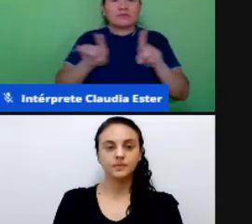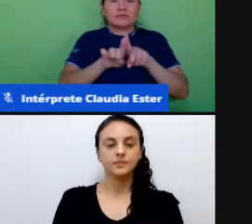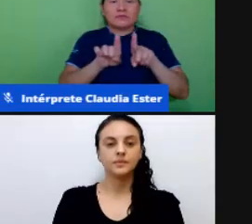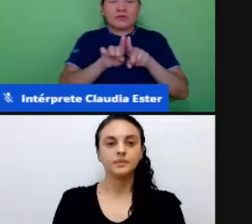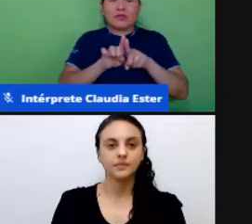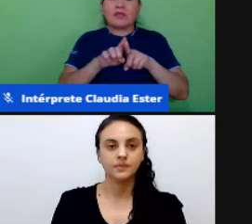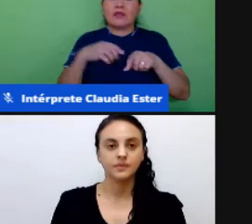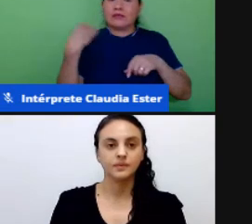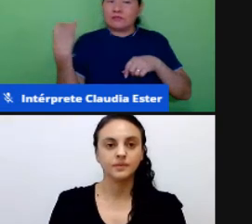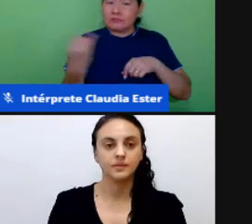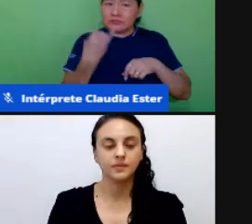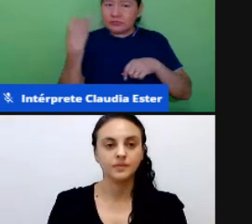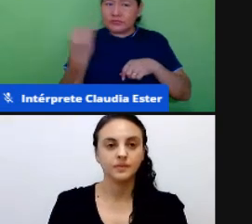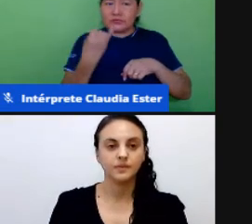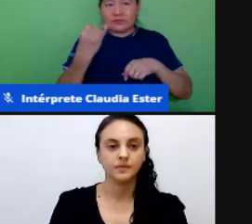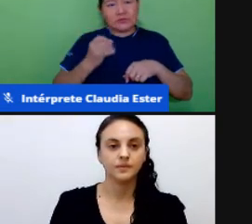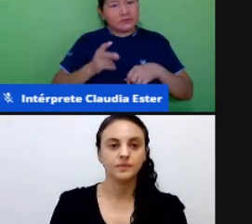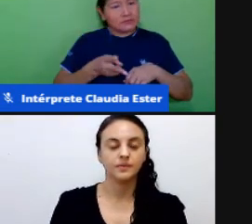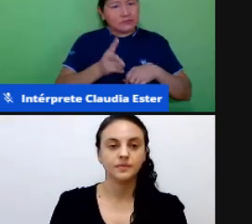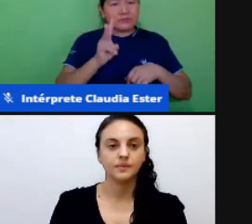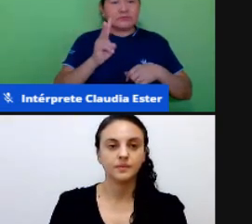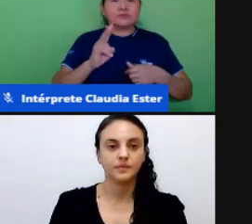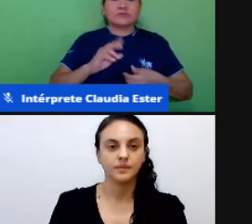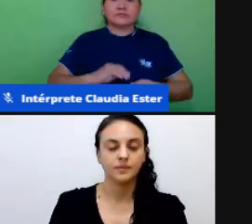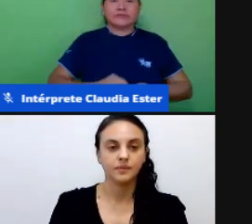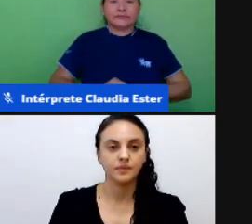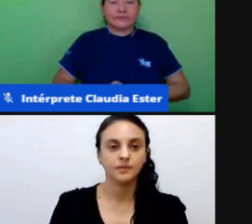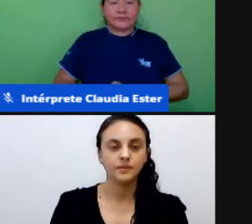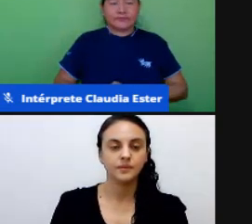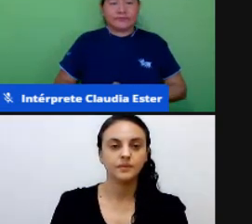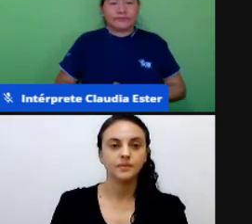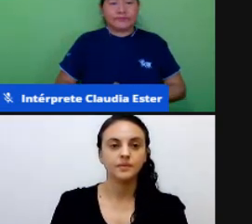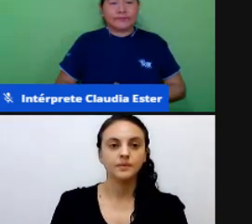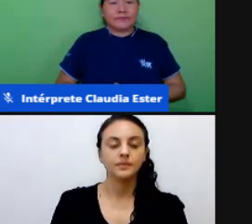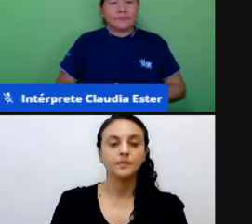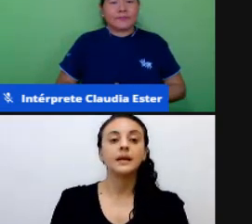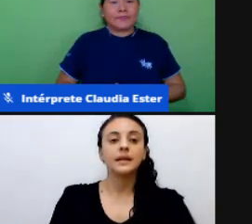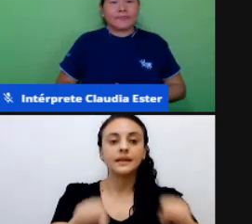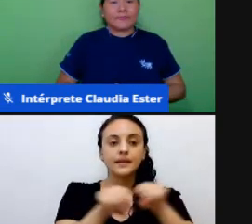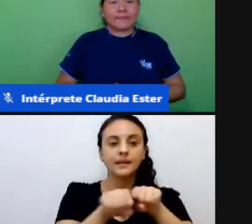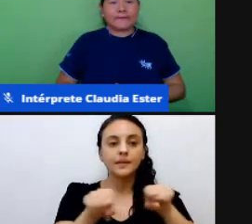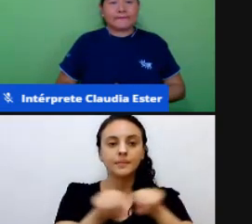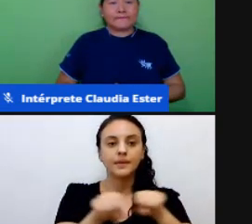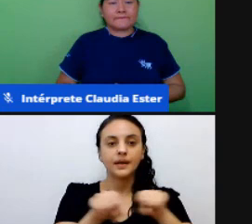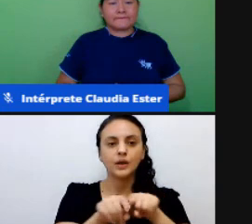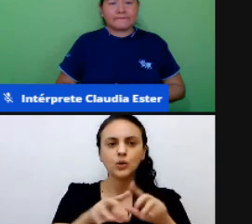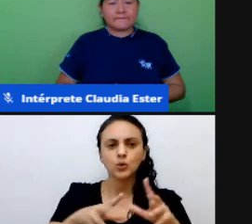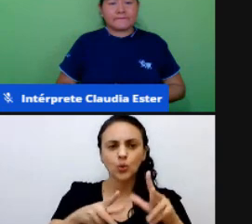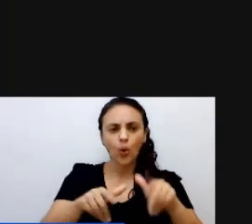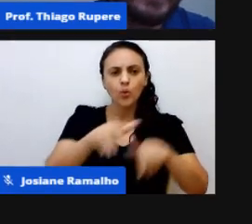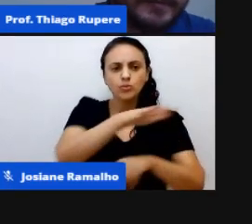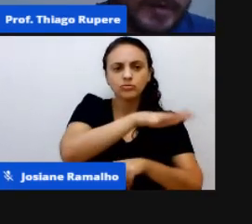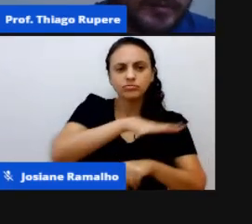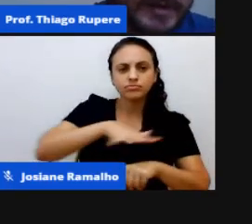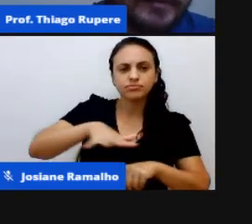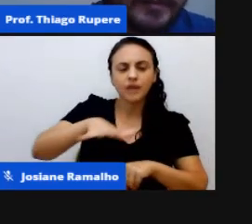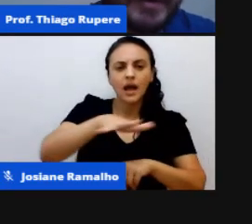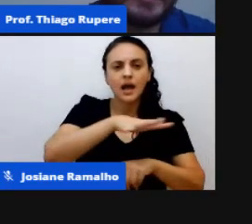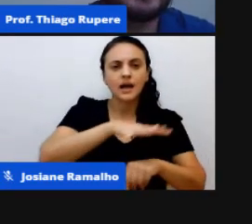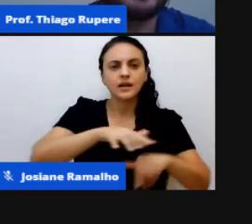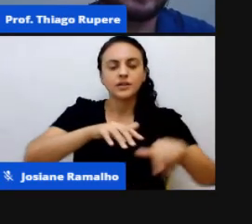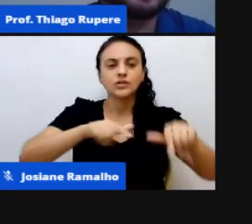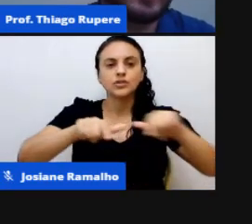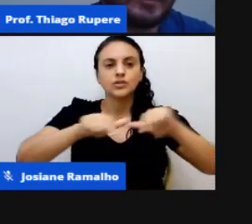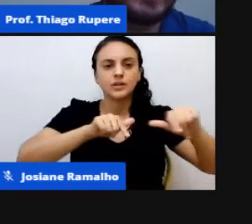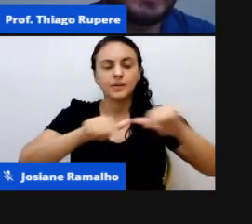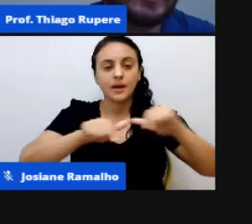mas agora ele ganha esse espaço aqui formal, né? E também todos os campos de atuação trabalham principalmente